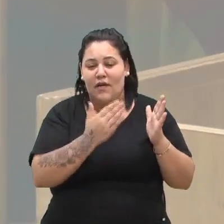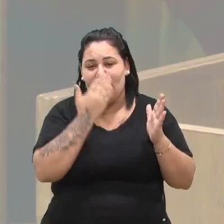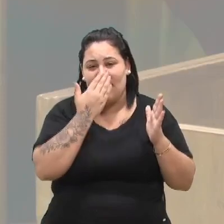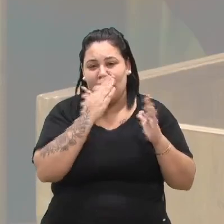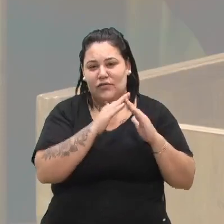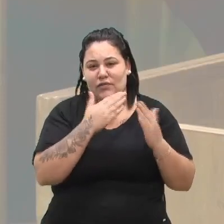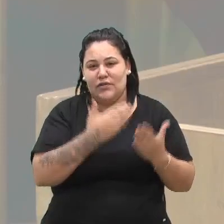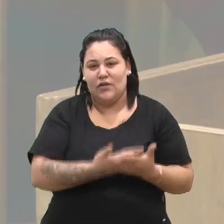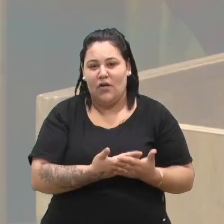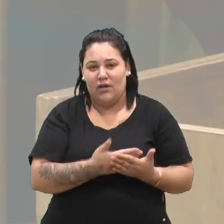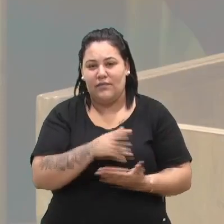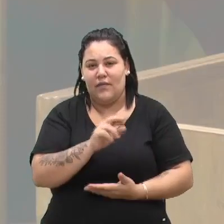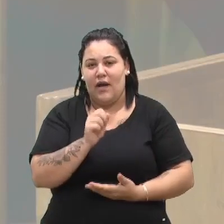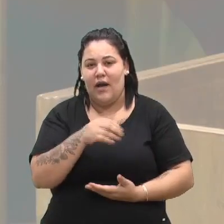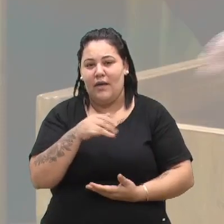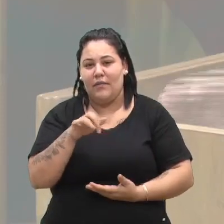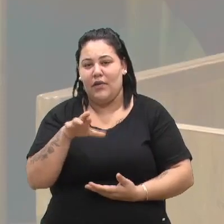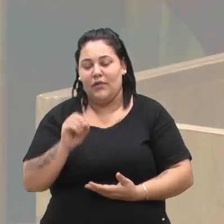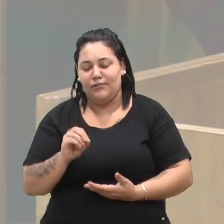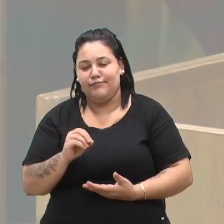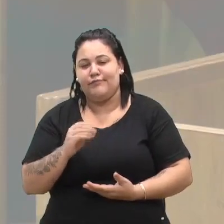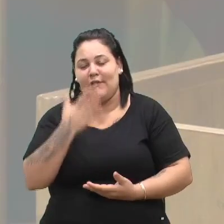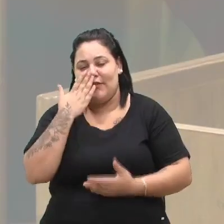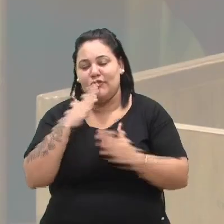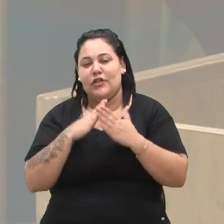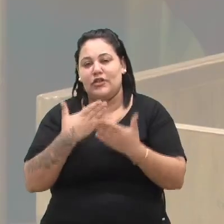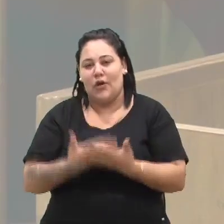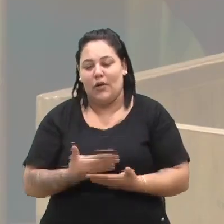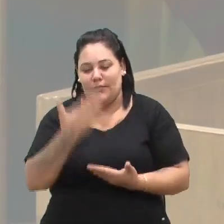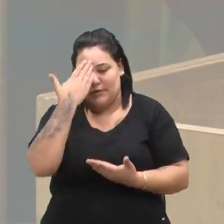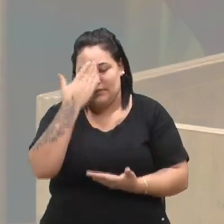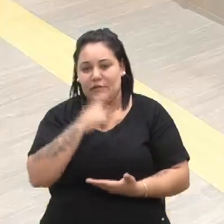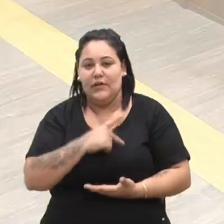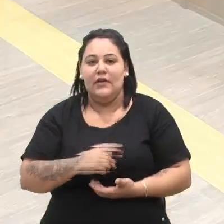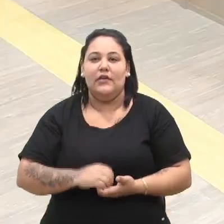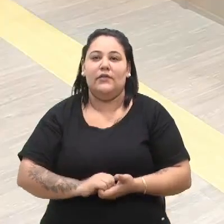importante que é a Ramiro Pigozzi. Obrigado, senhor presidente. Em declaração